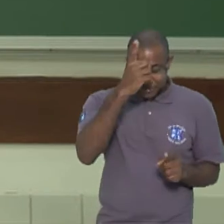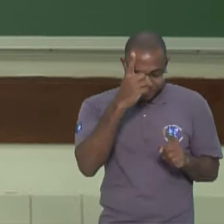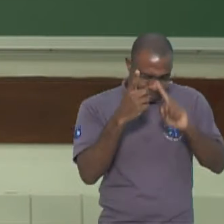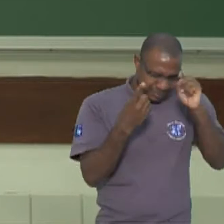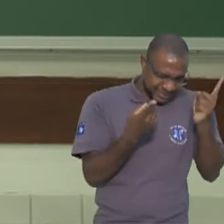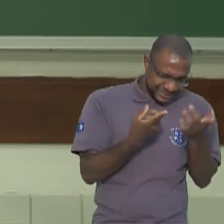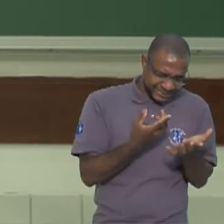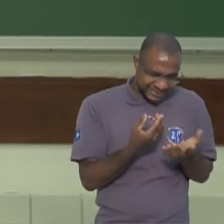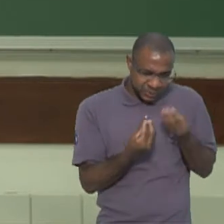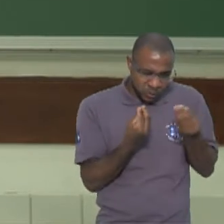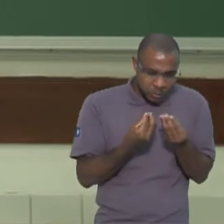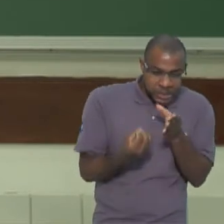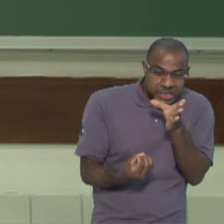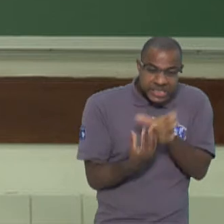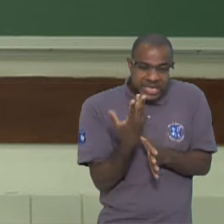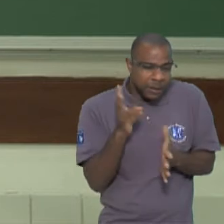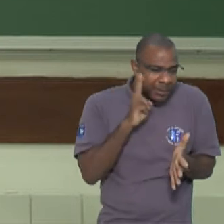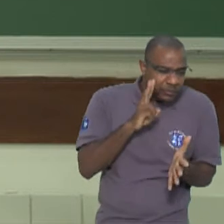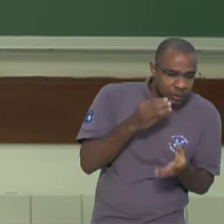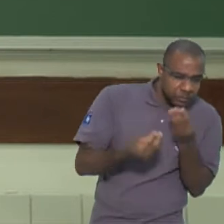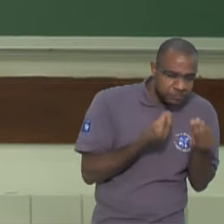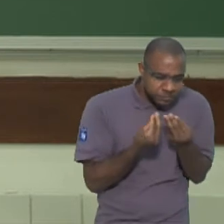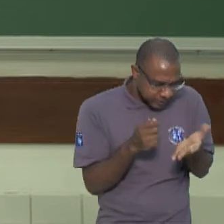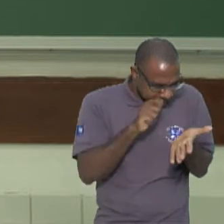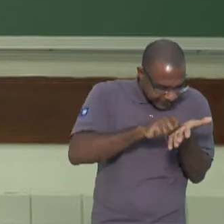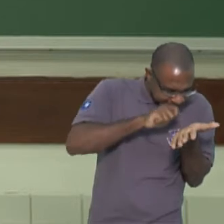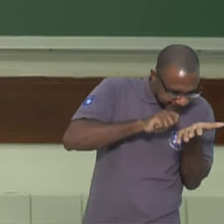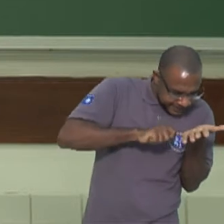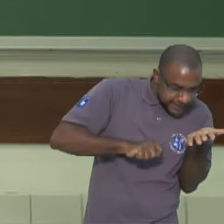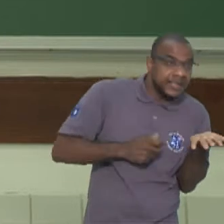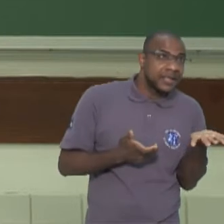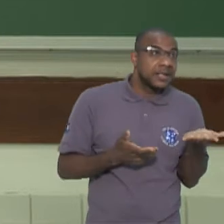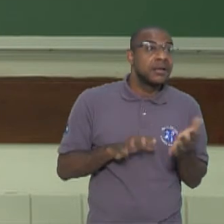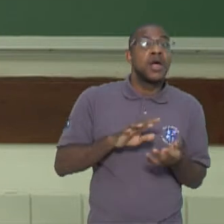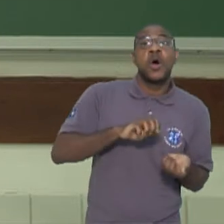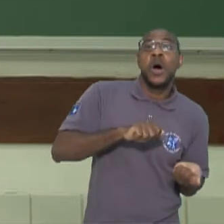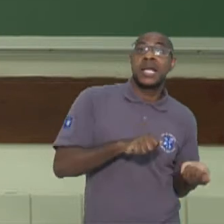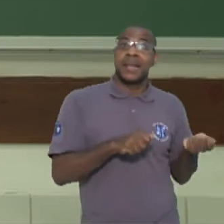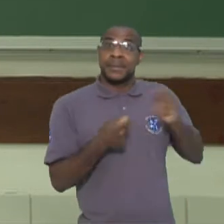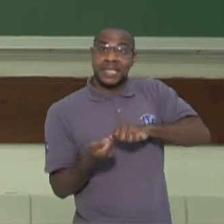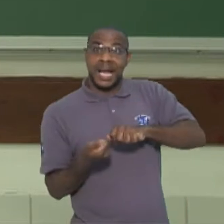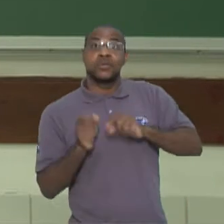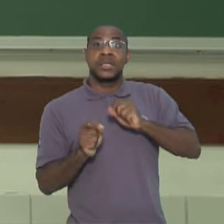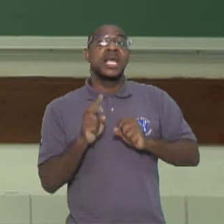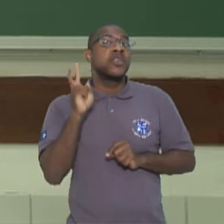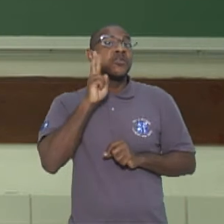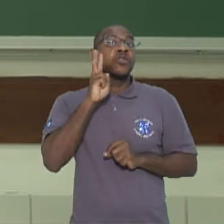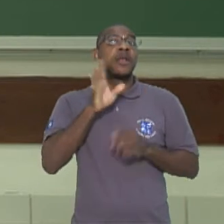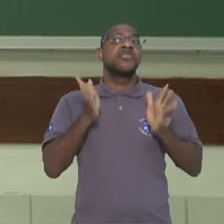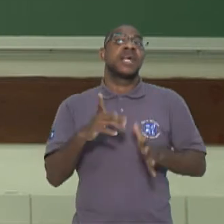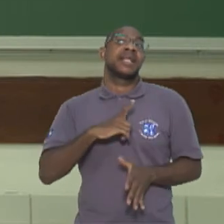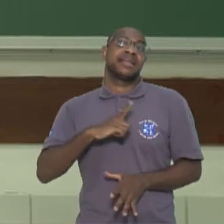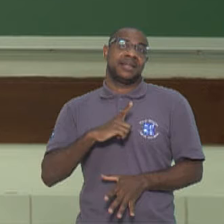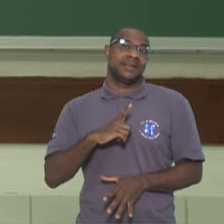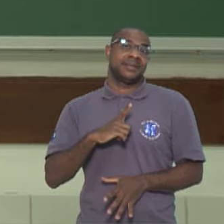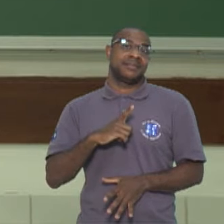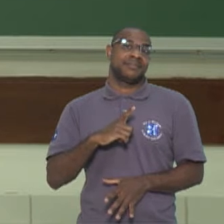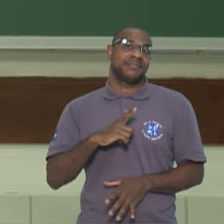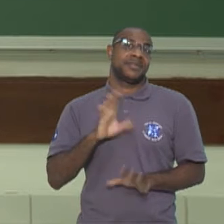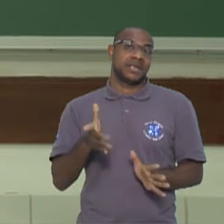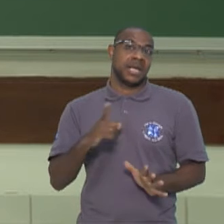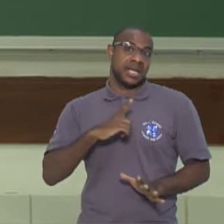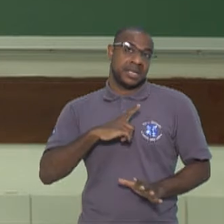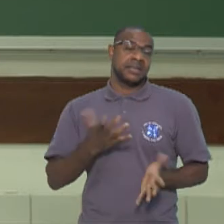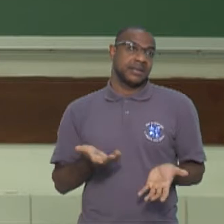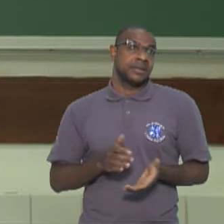viu, constrói algo diferencial, algo não visto. Os adaptados são histórias que já existem, mas elas assumem diversas